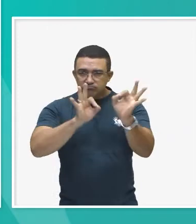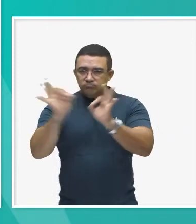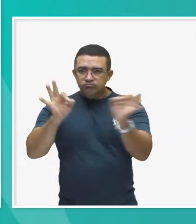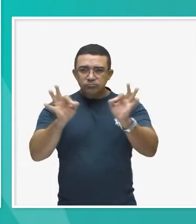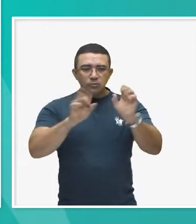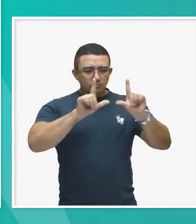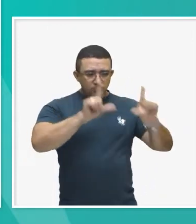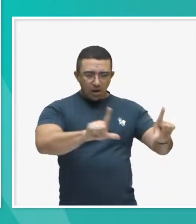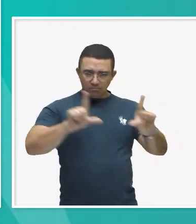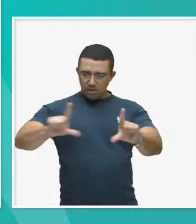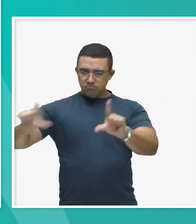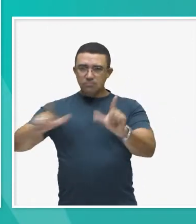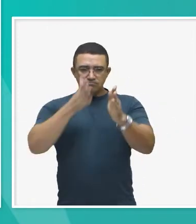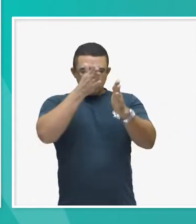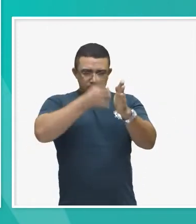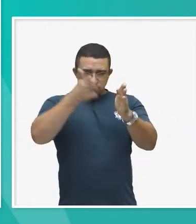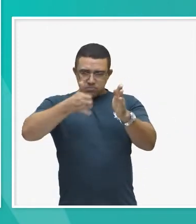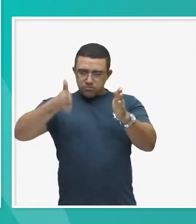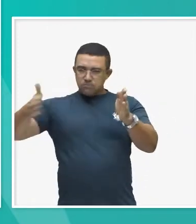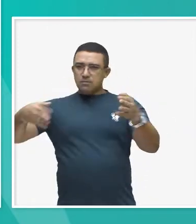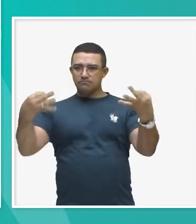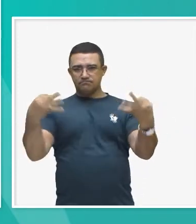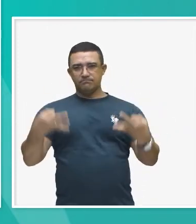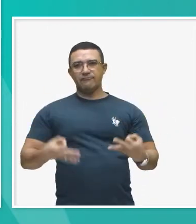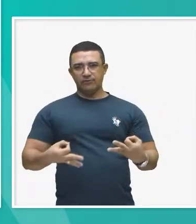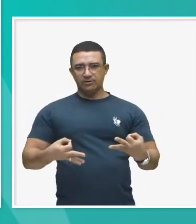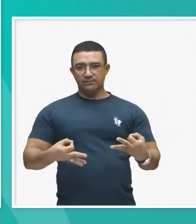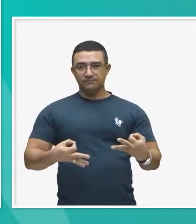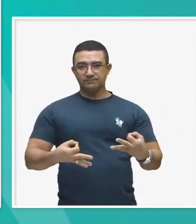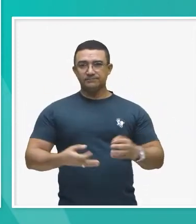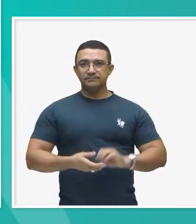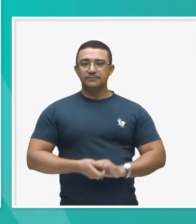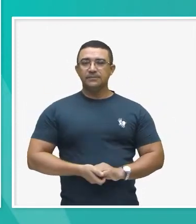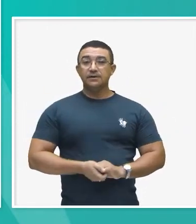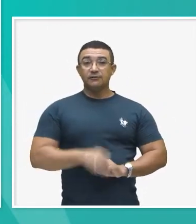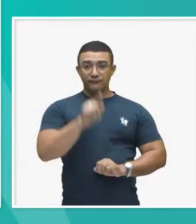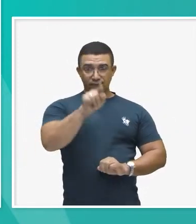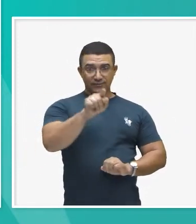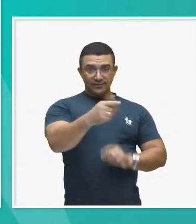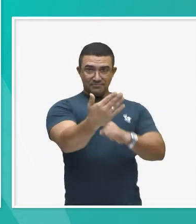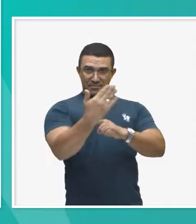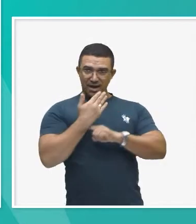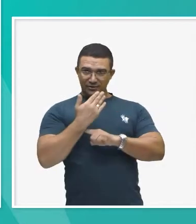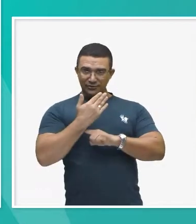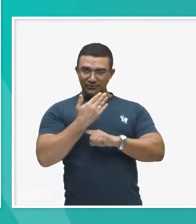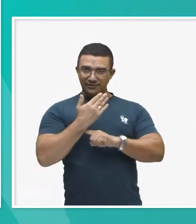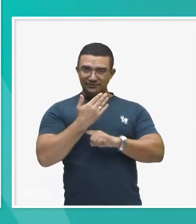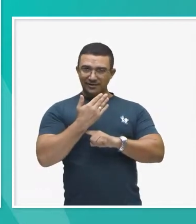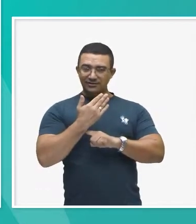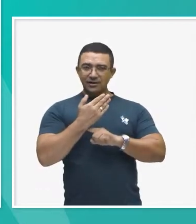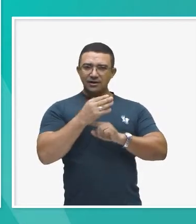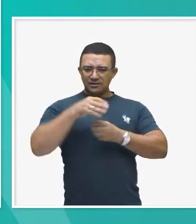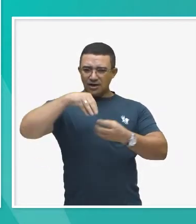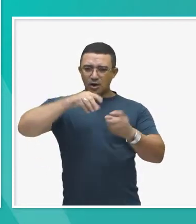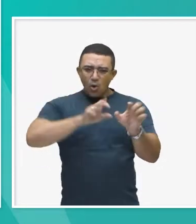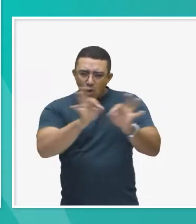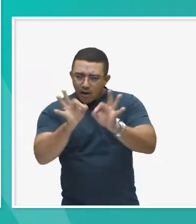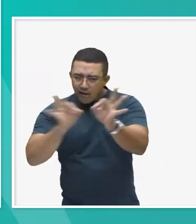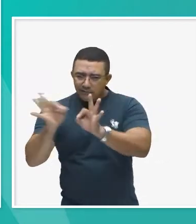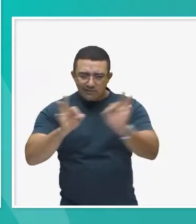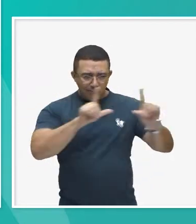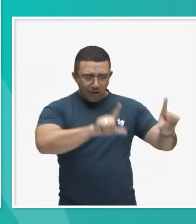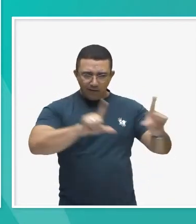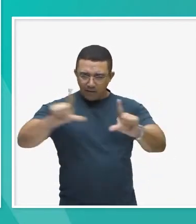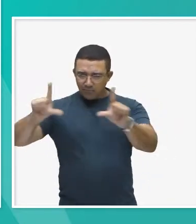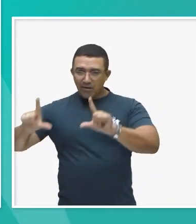que organizá-las, tá? Então, eu preciso da ajuda de vocês para me ajudar aqui a organizar essas imagens, tá?